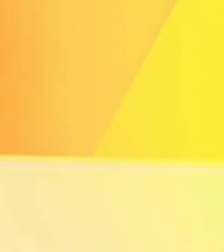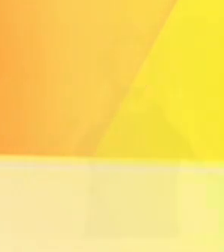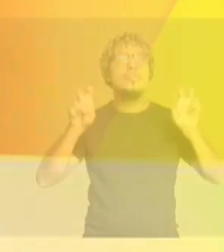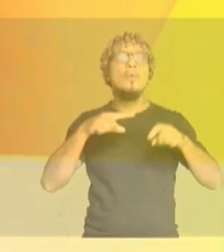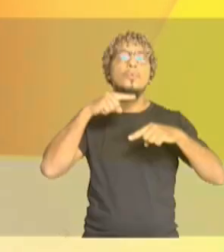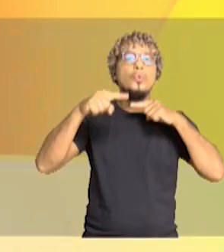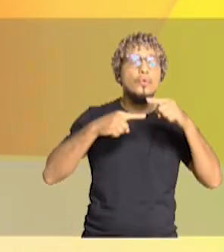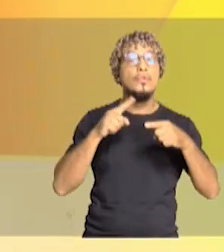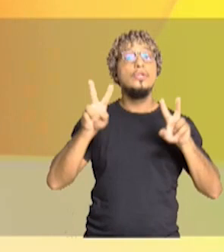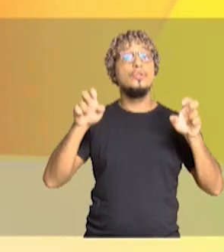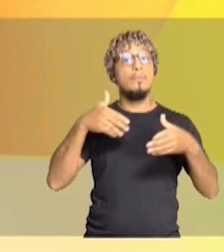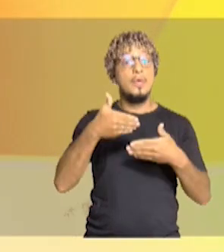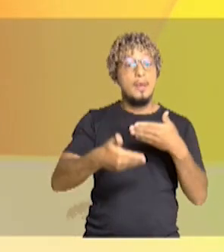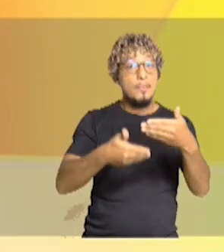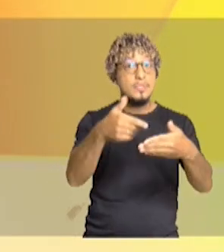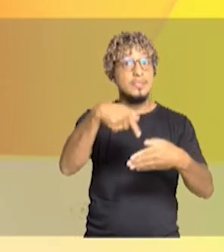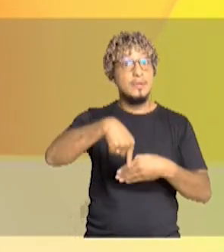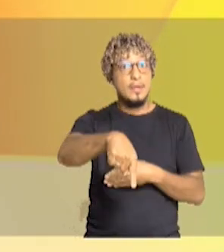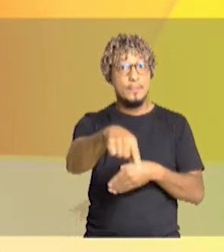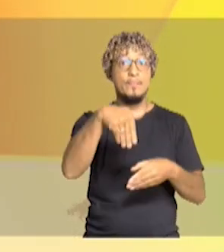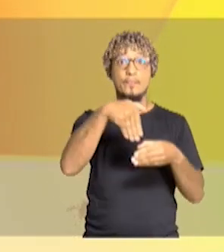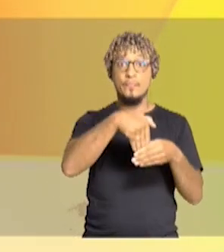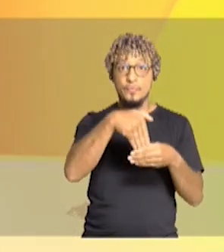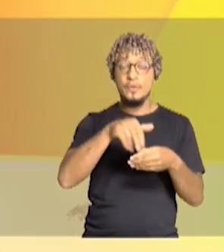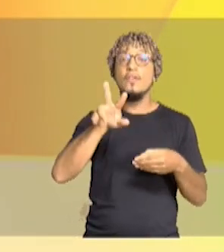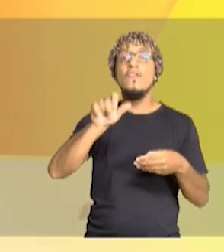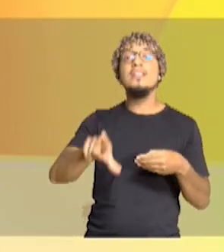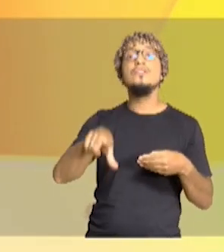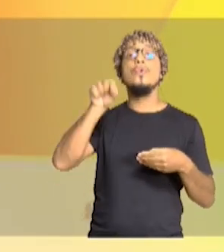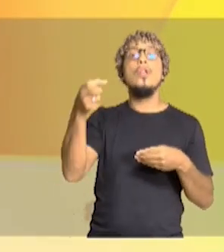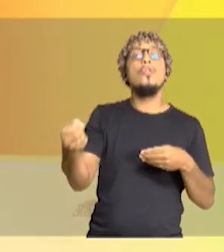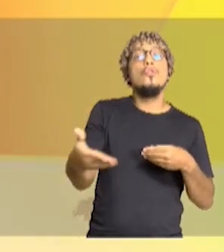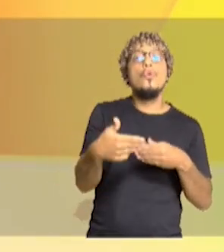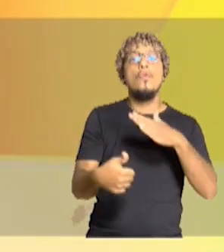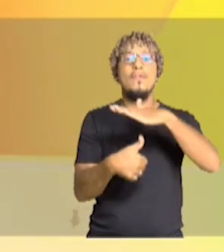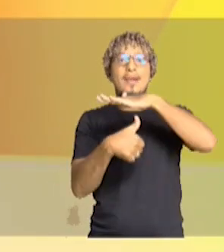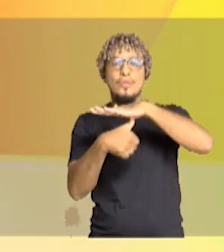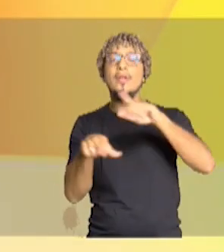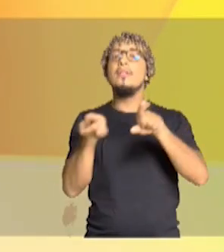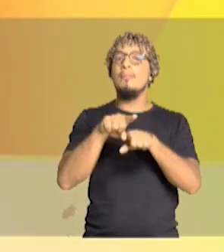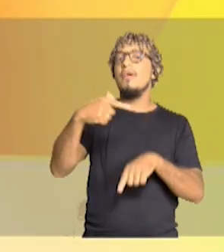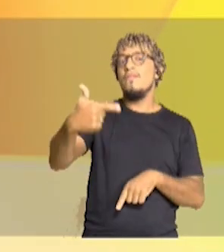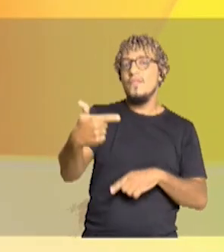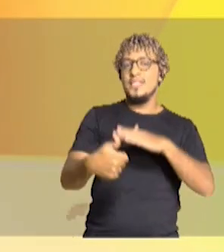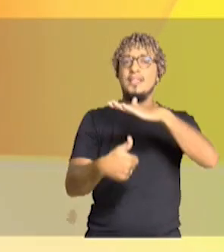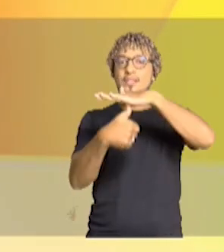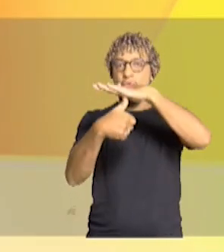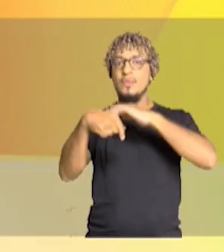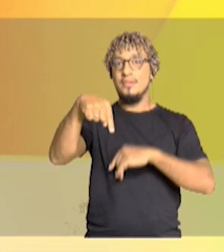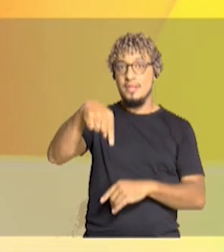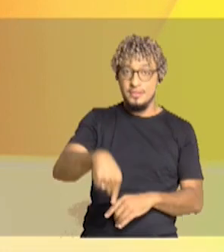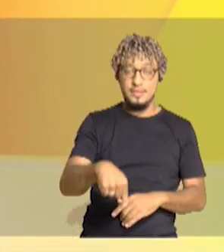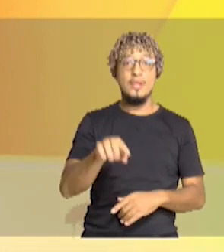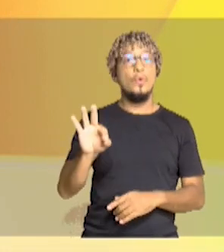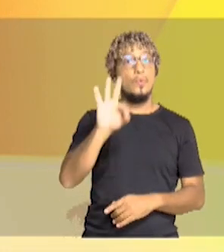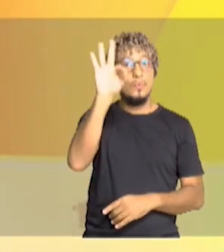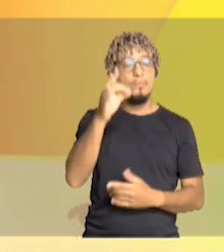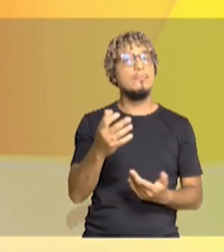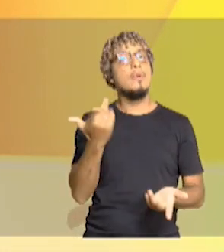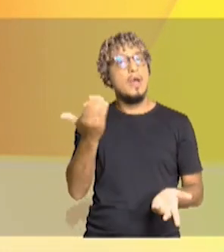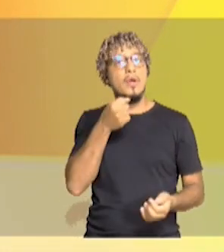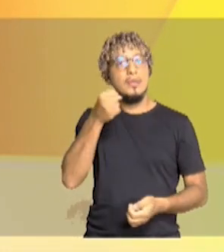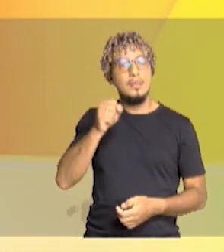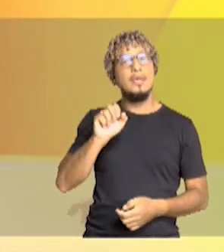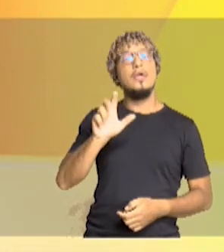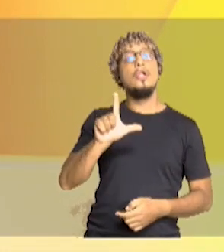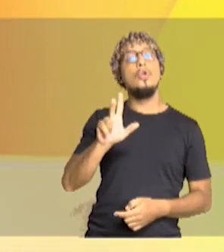de consulta pública que vai ajudar na escolha do novo reitor e vice-reitor da Universidade Federal do Maranhão Então volta a